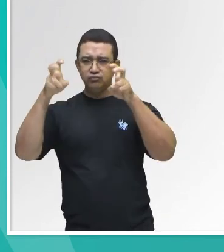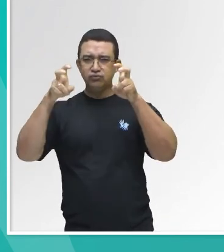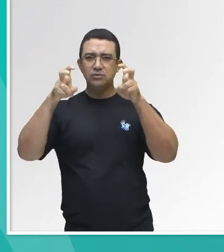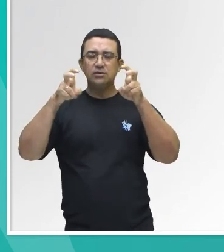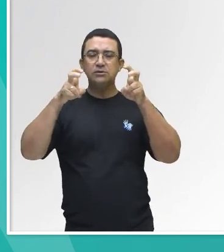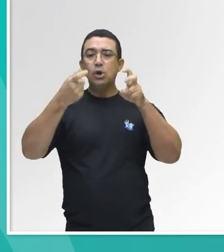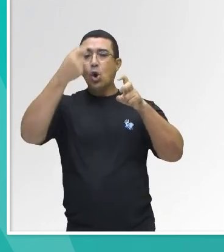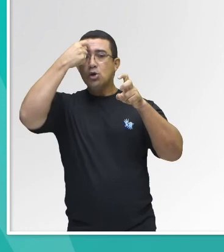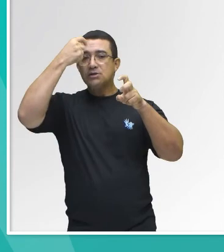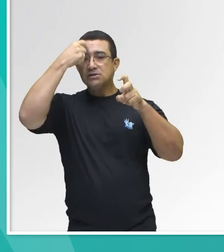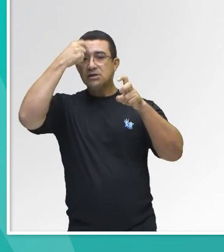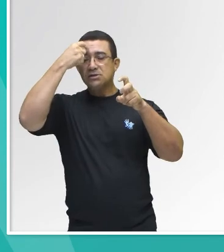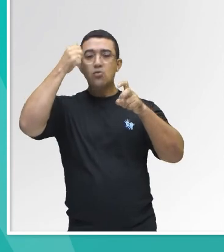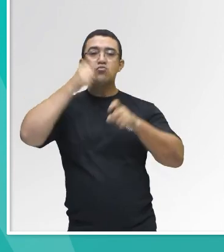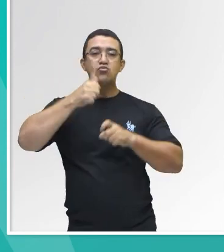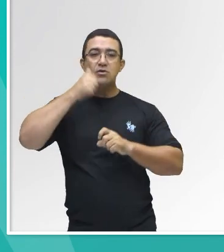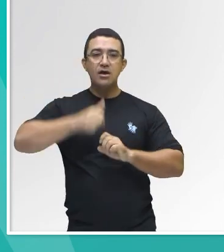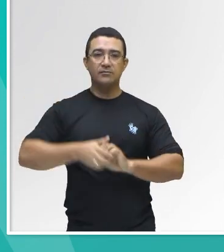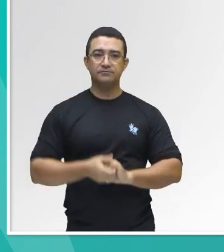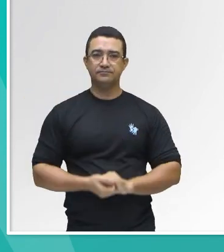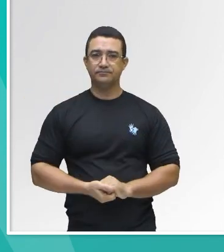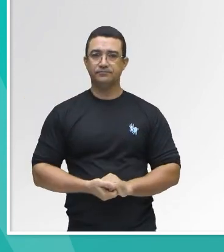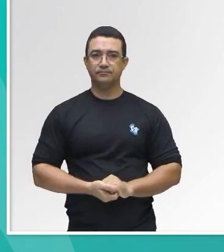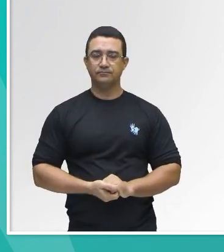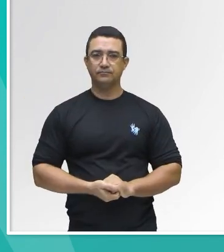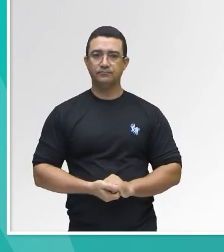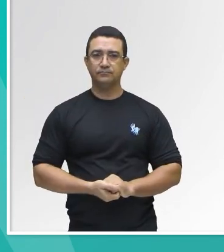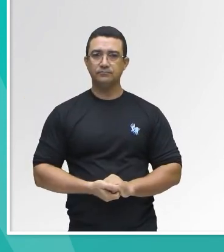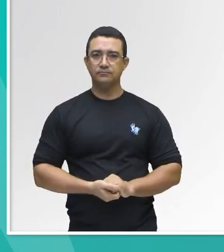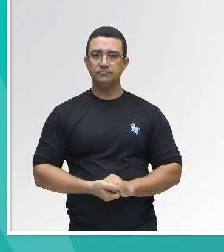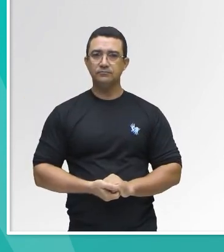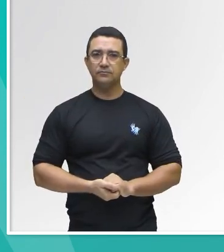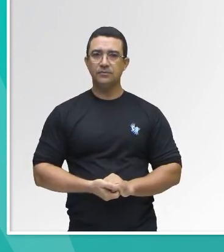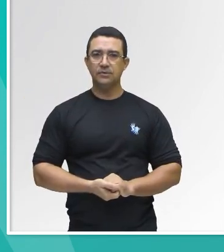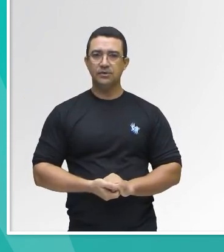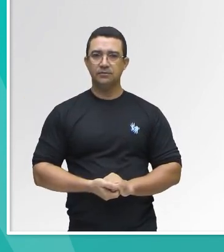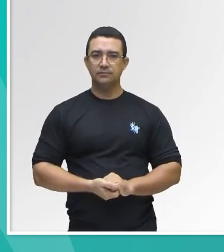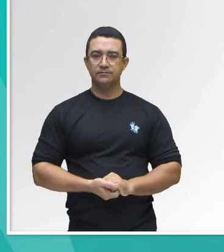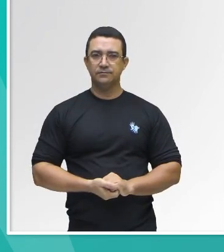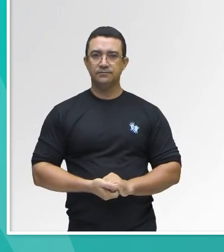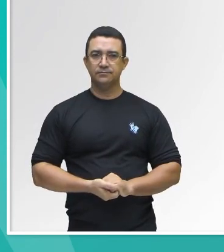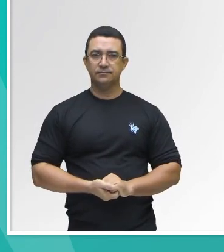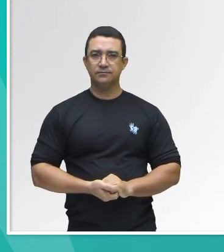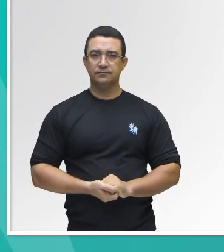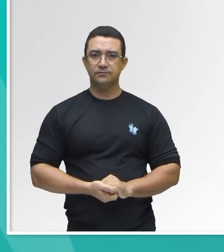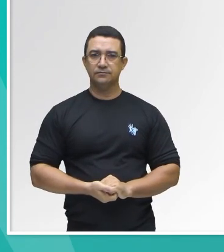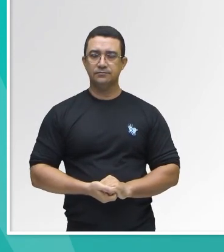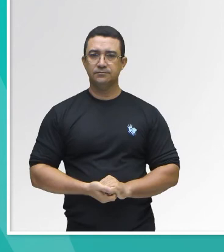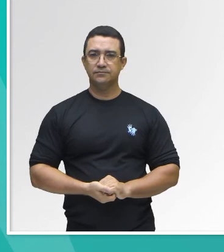ele fala que todo aquele... ele fala aqui, né? Vou voltar rapidamente.